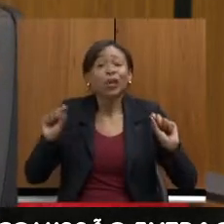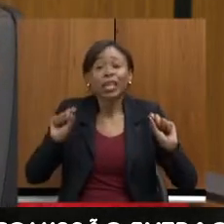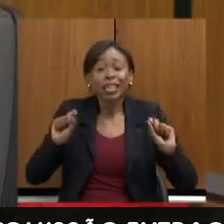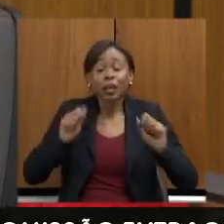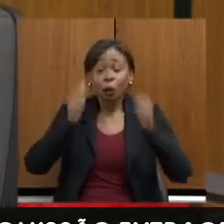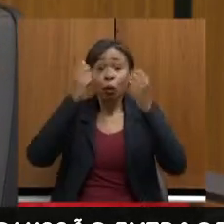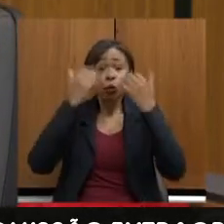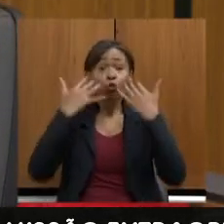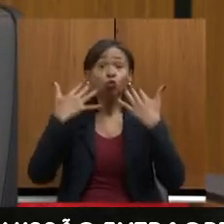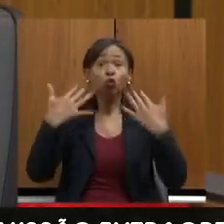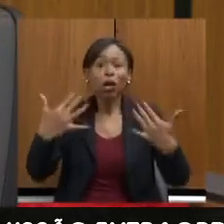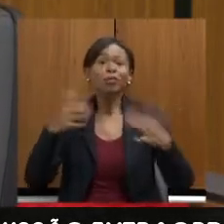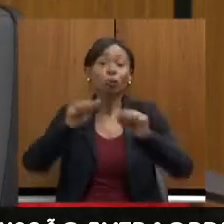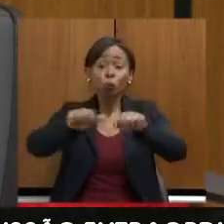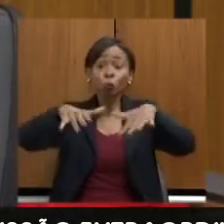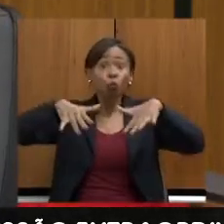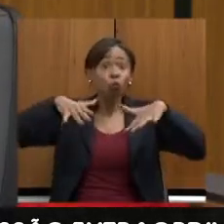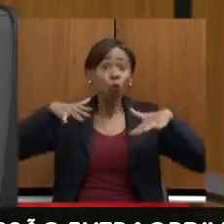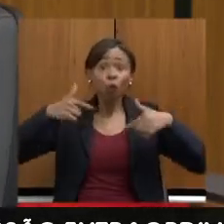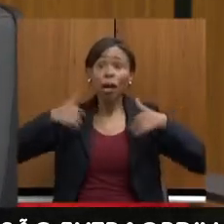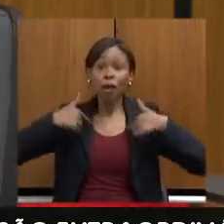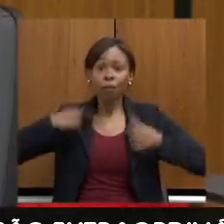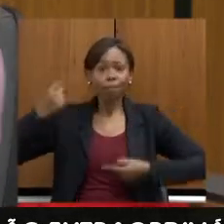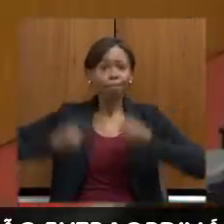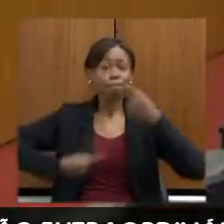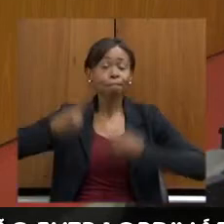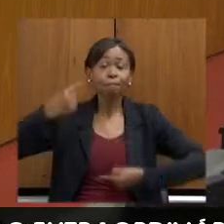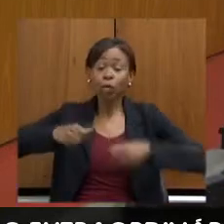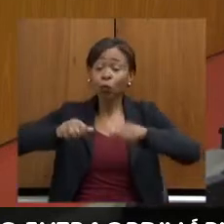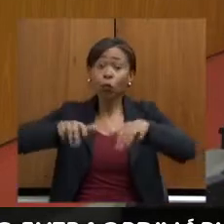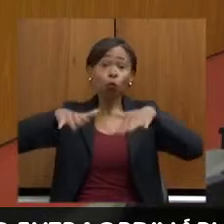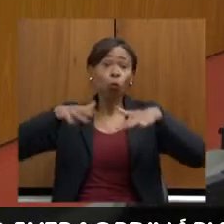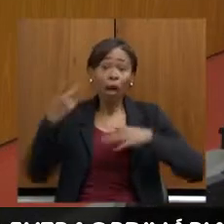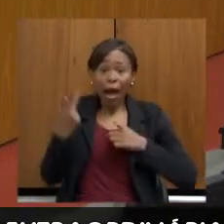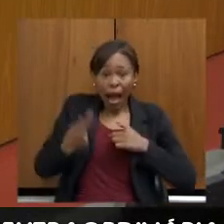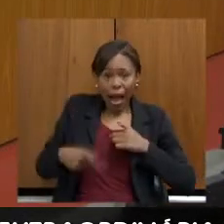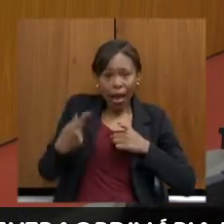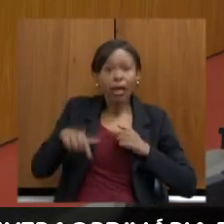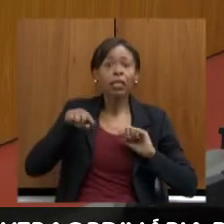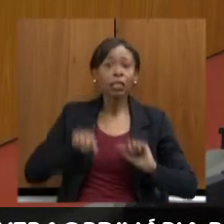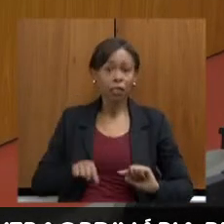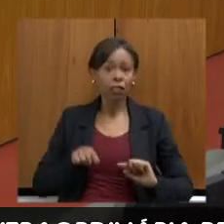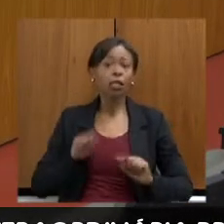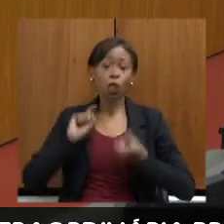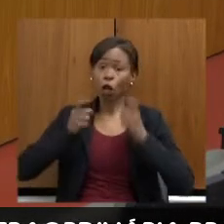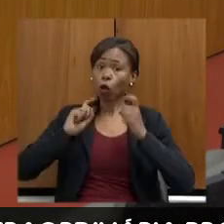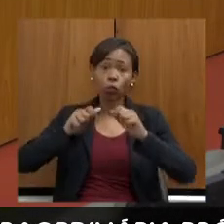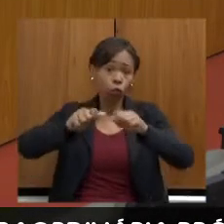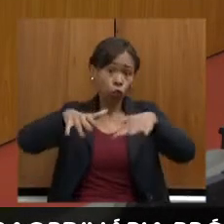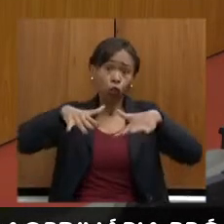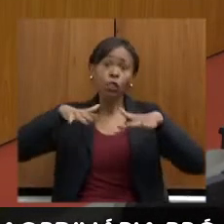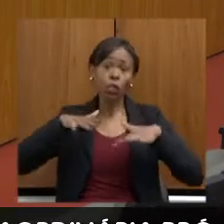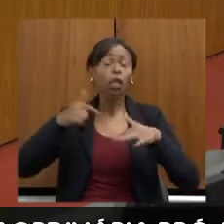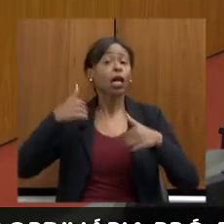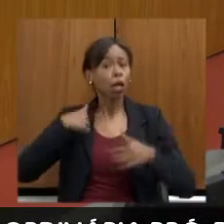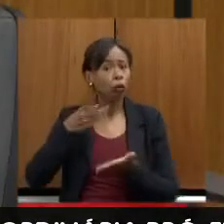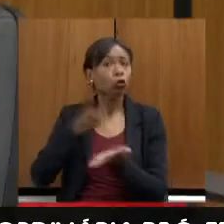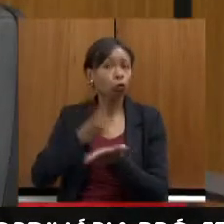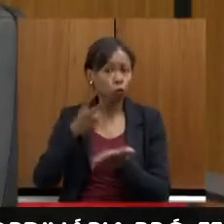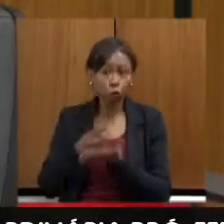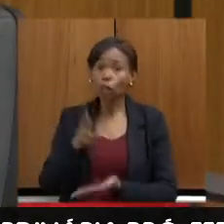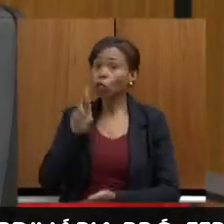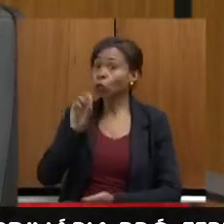não fui a secretaria porque eu faço os debates públicos aqui em audiência que é o que eu continuarei fazendo em relação ao